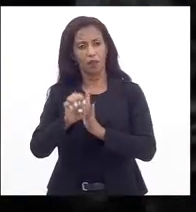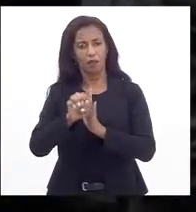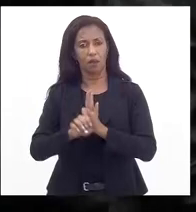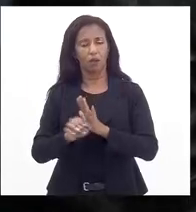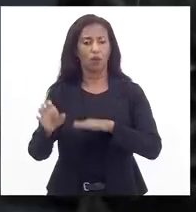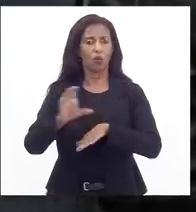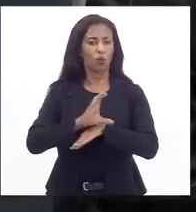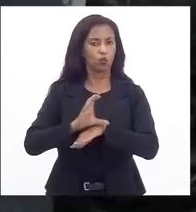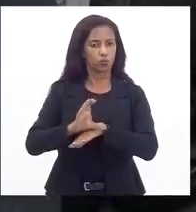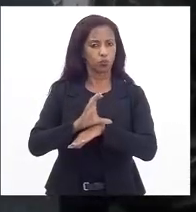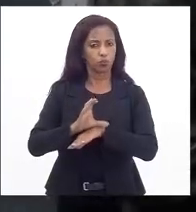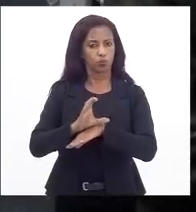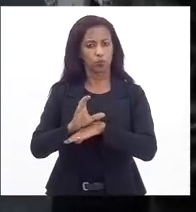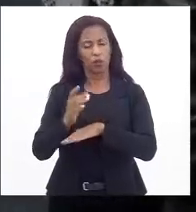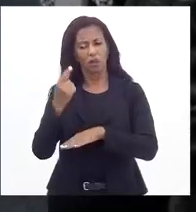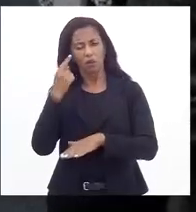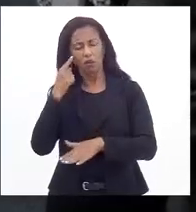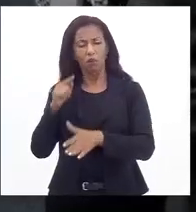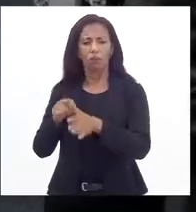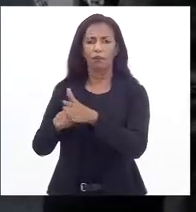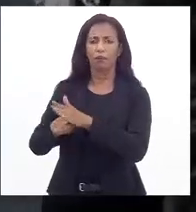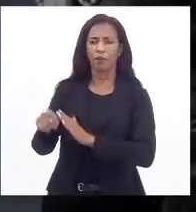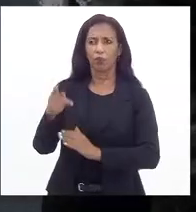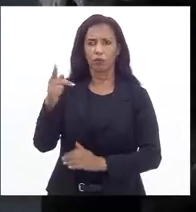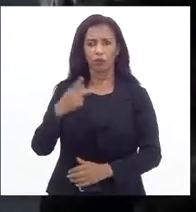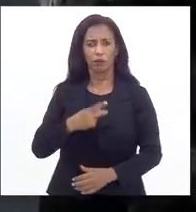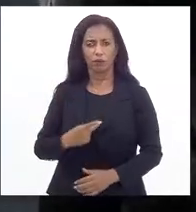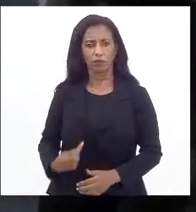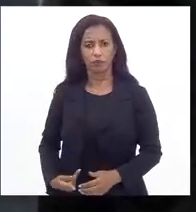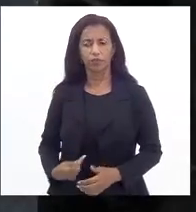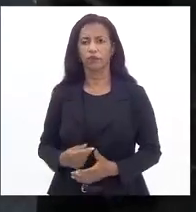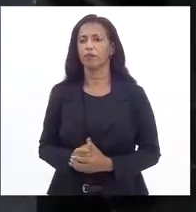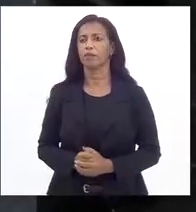eu consulto a vossa excelência